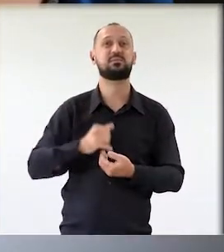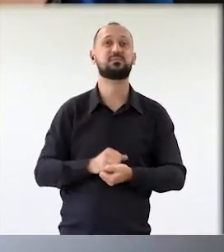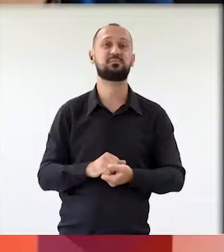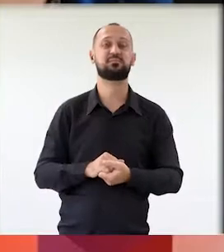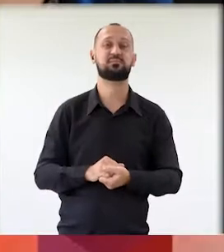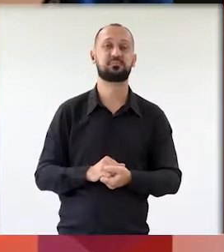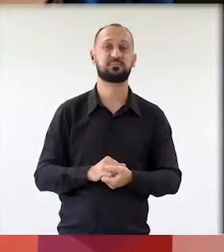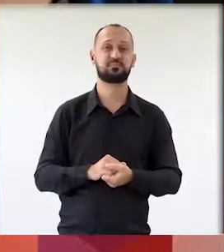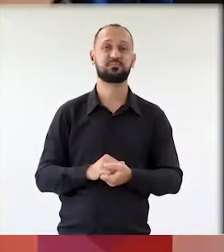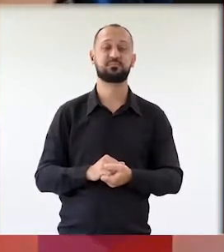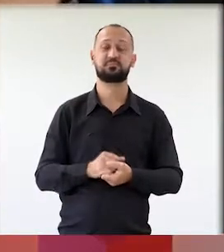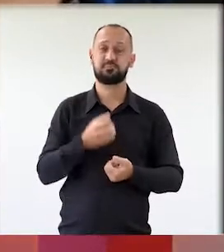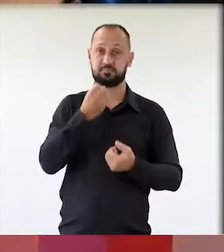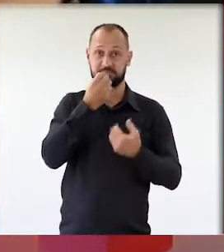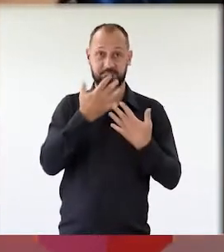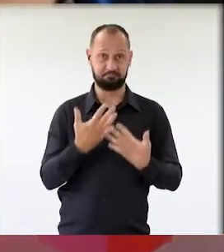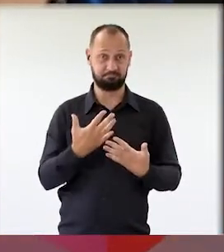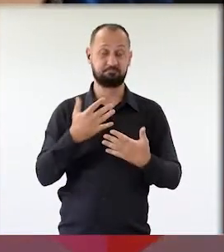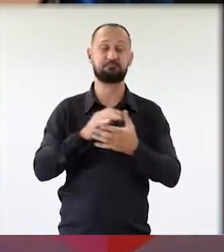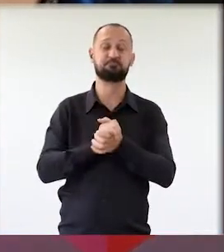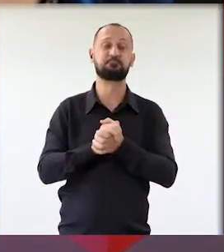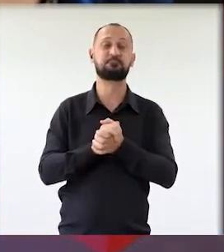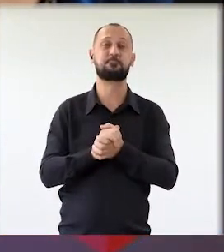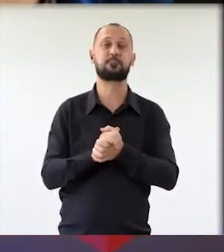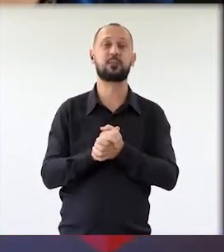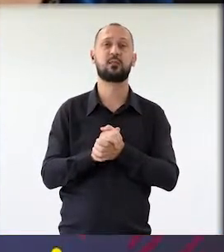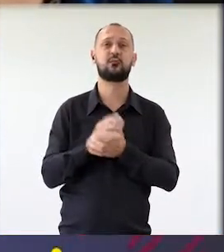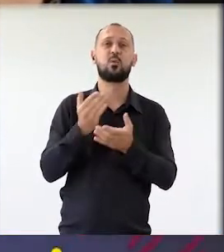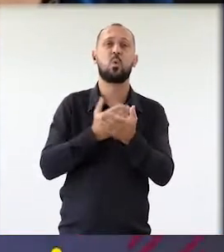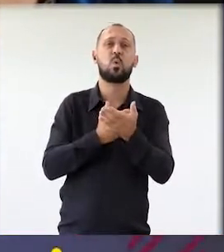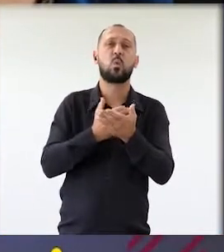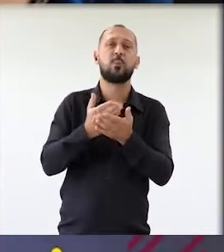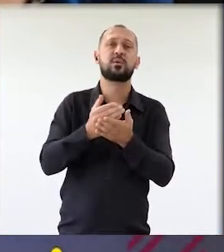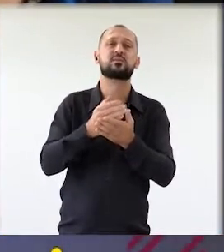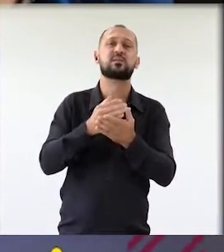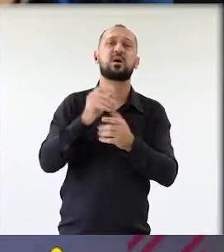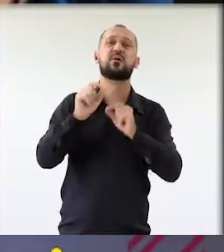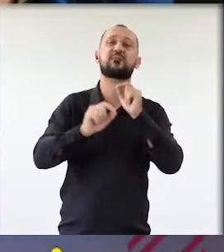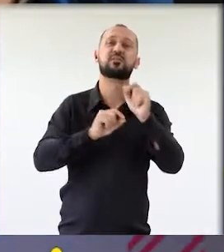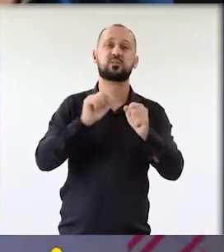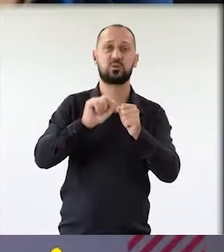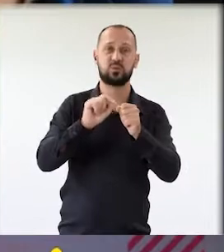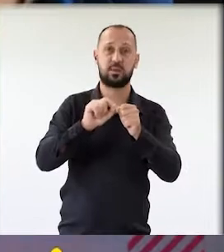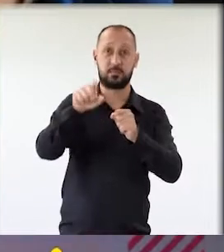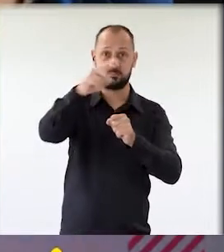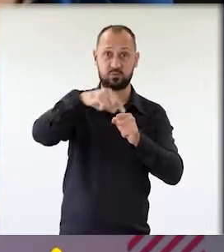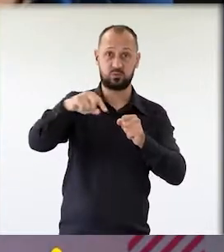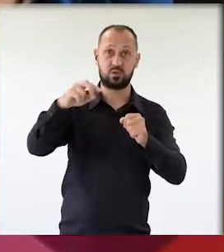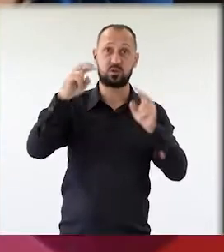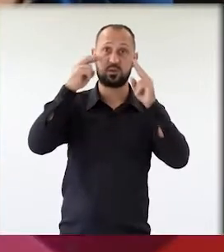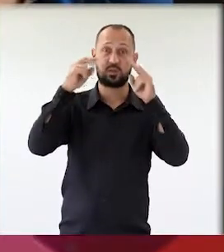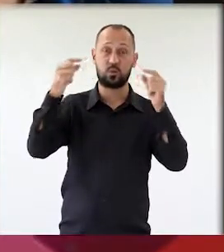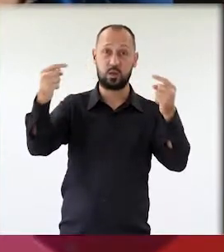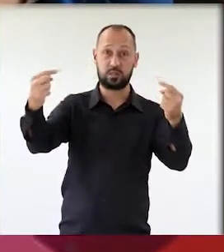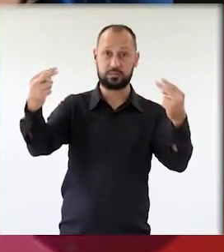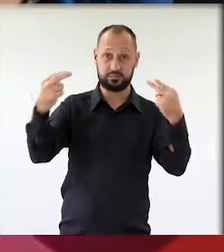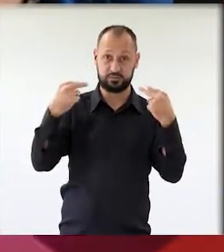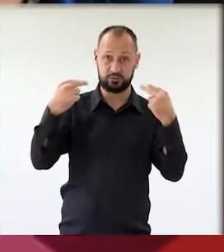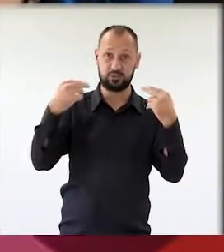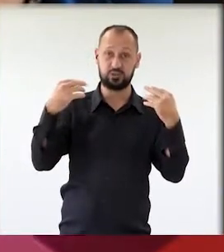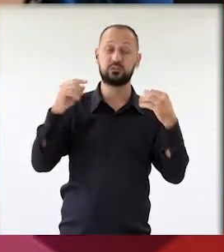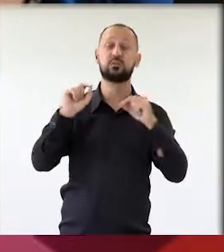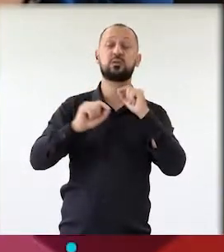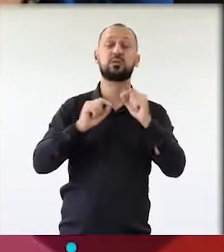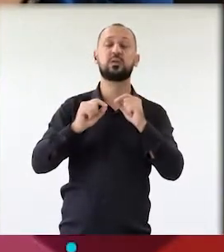pela oportunidade. Muito bem, então vamos começar primeiro contextualizando para os nossos telespectadores,